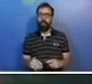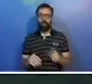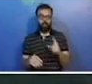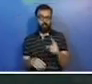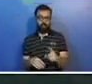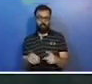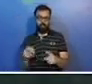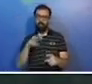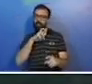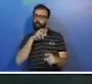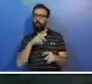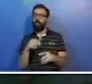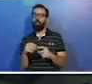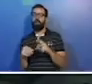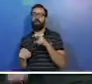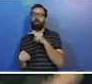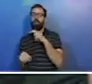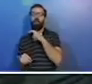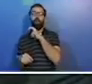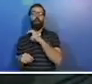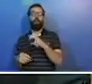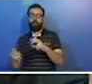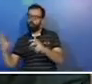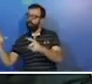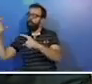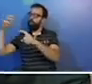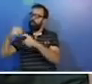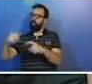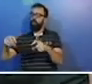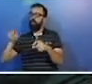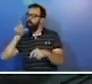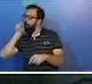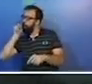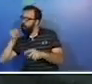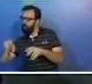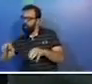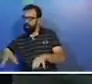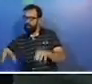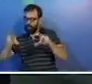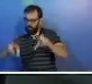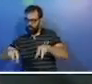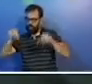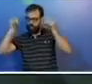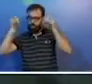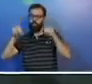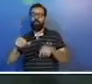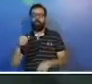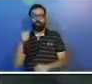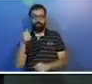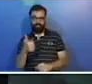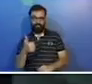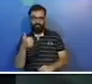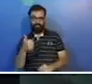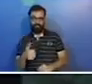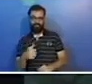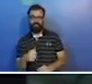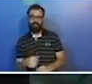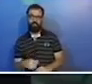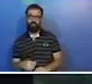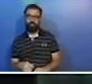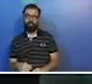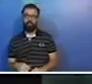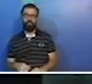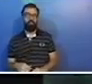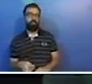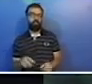gavião. Corretíssimo. Letra D. O gavião é um consumidor